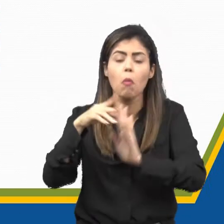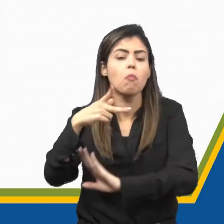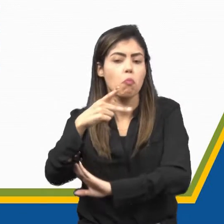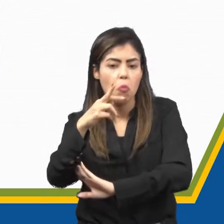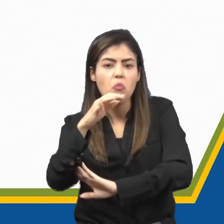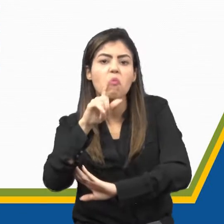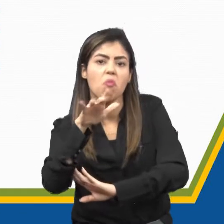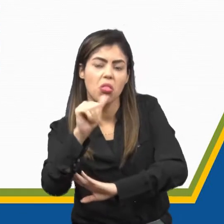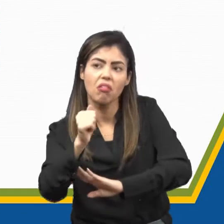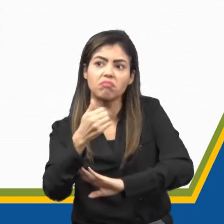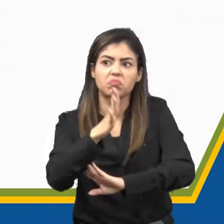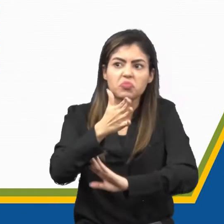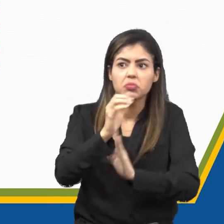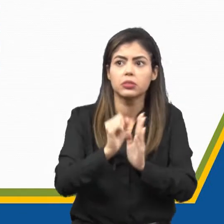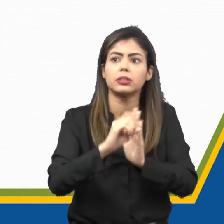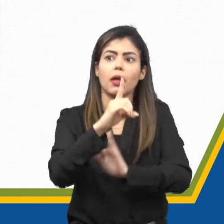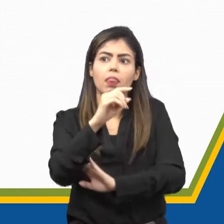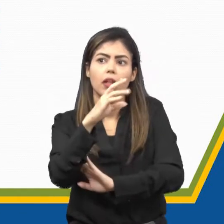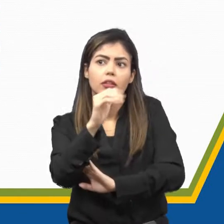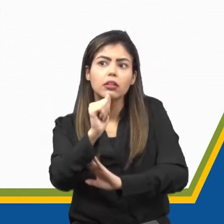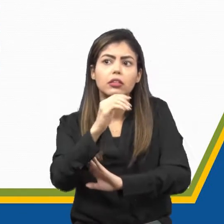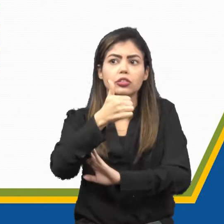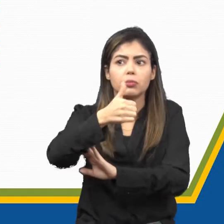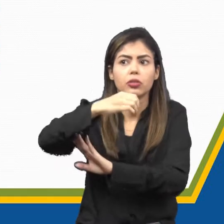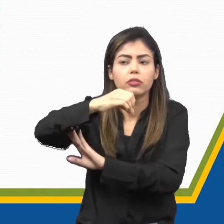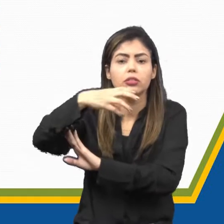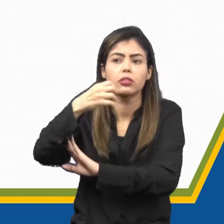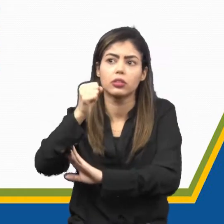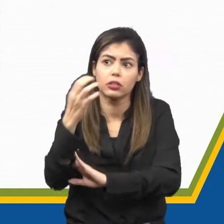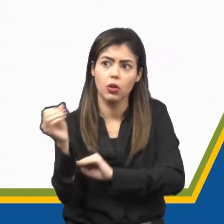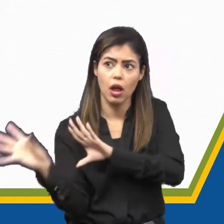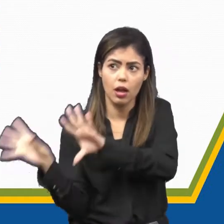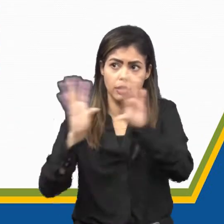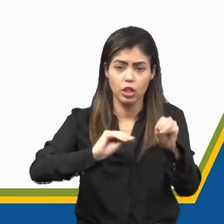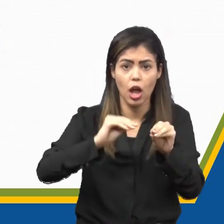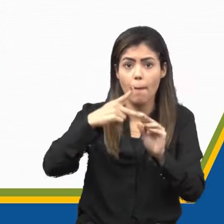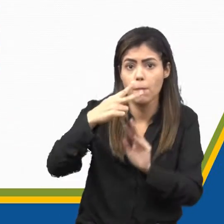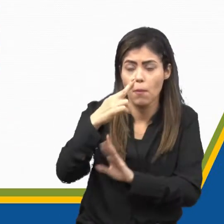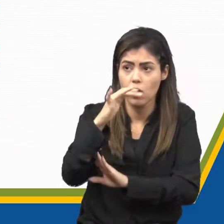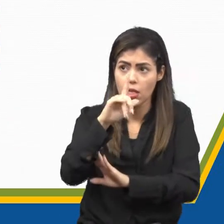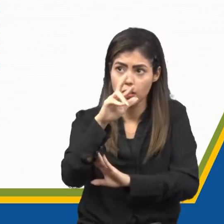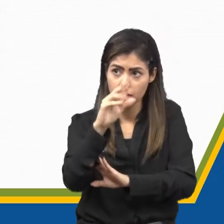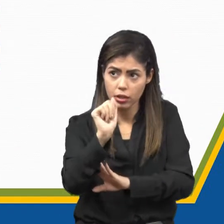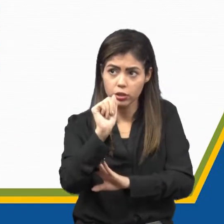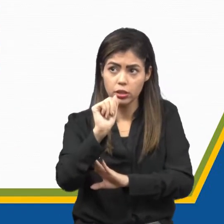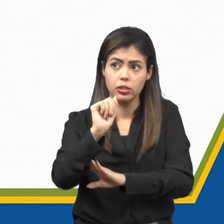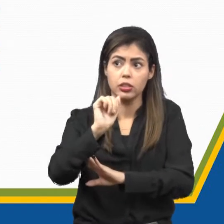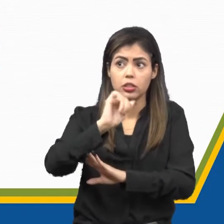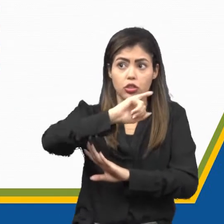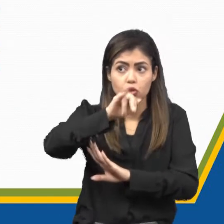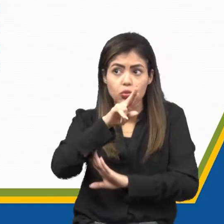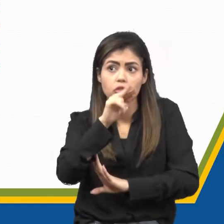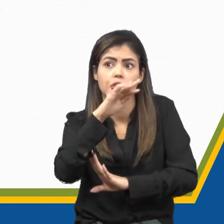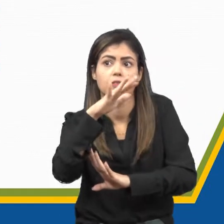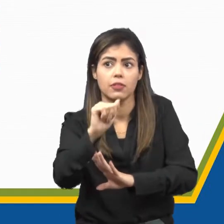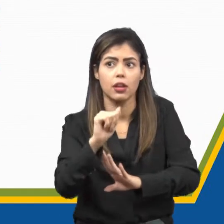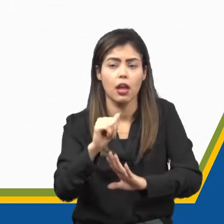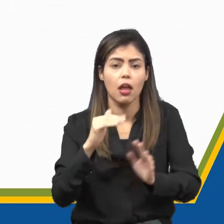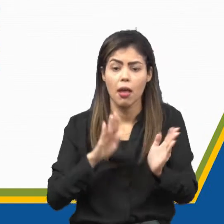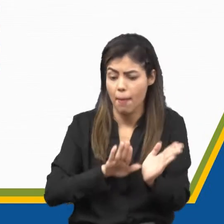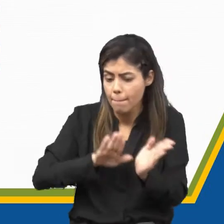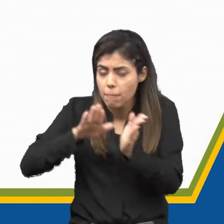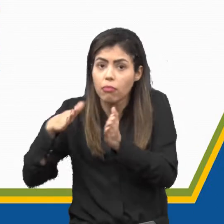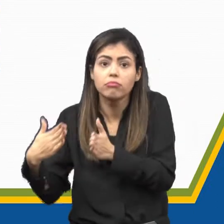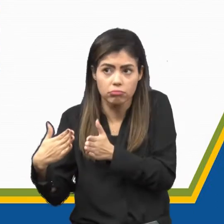de 1980. A crescente popularidade se justifica, em